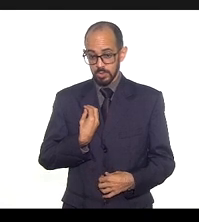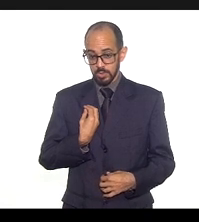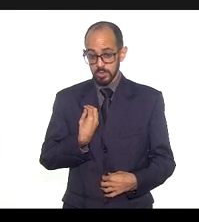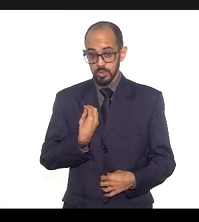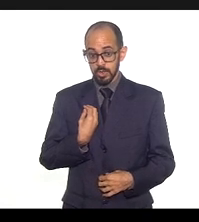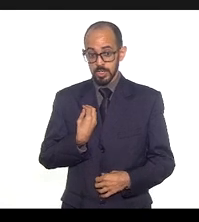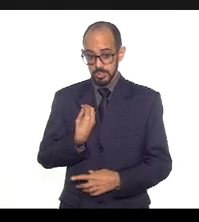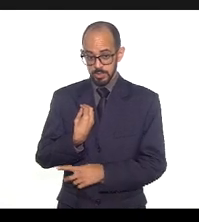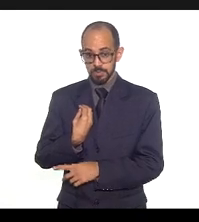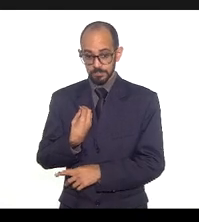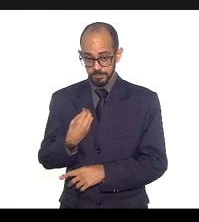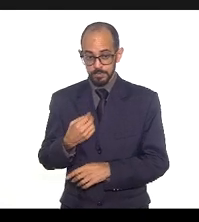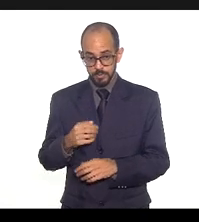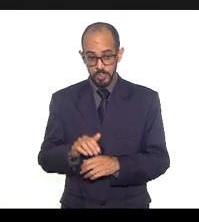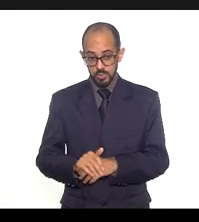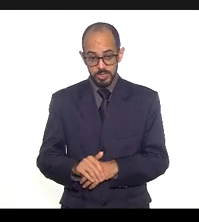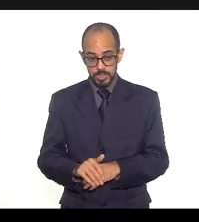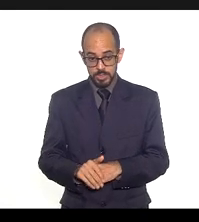A lei dispõe sobre